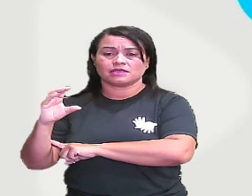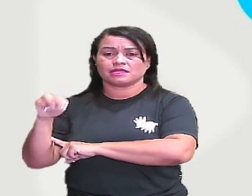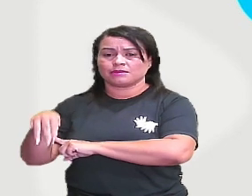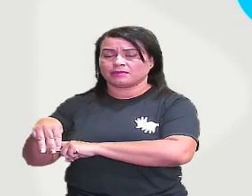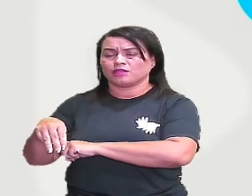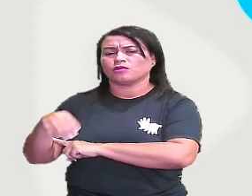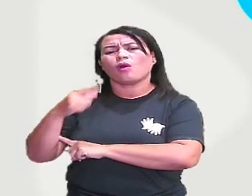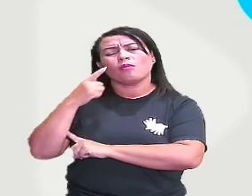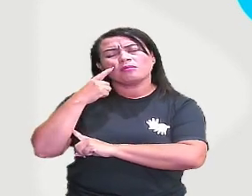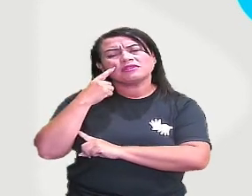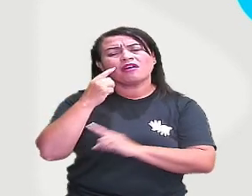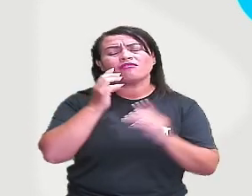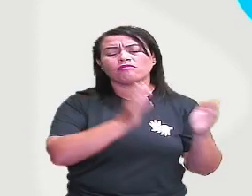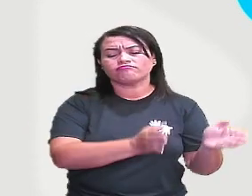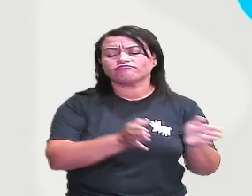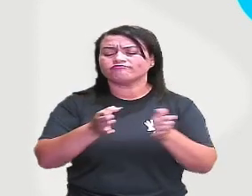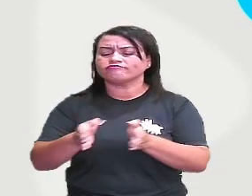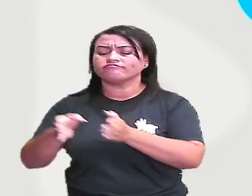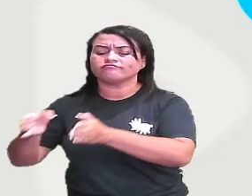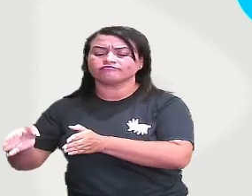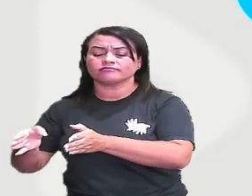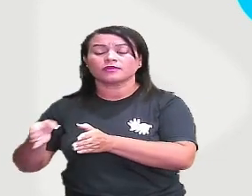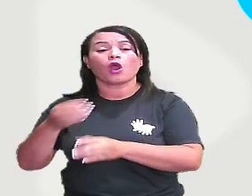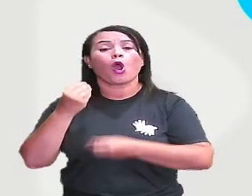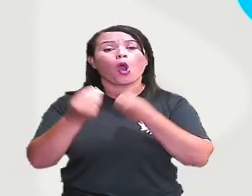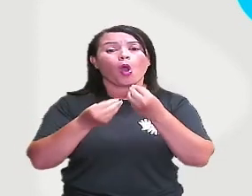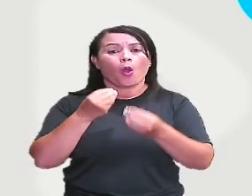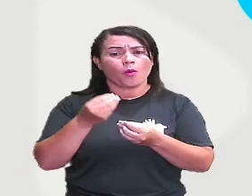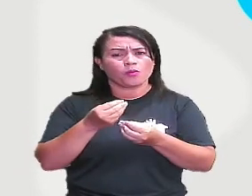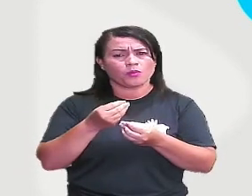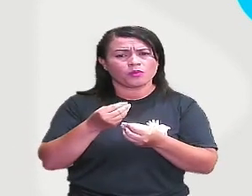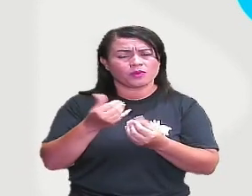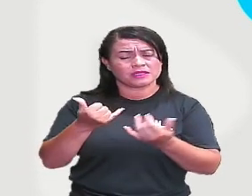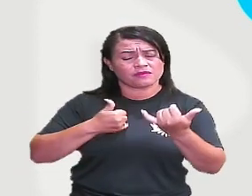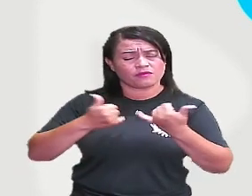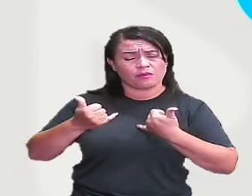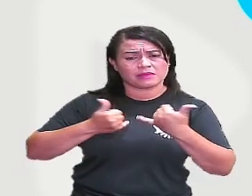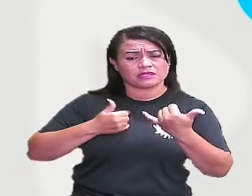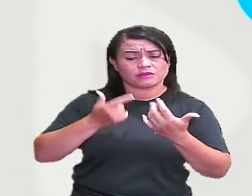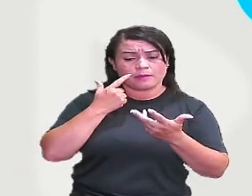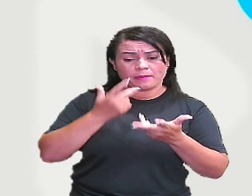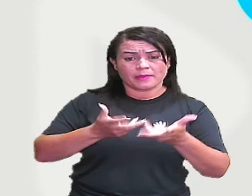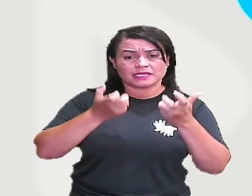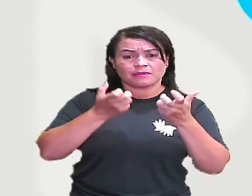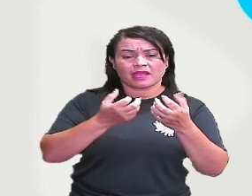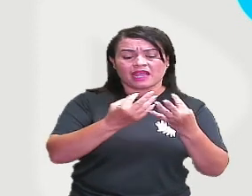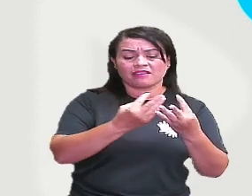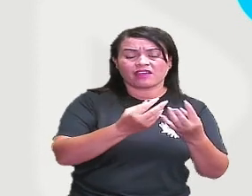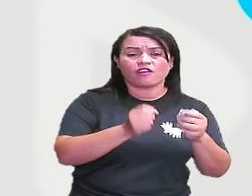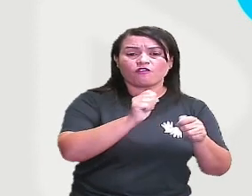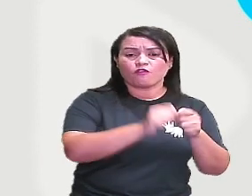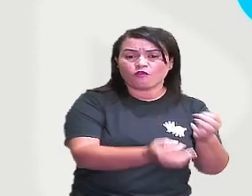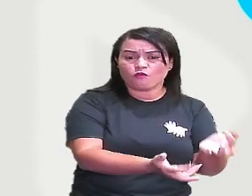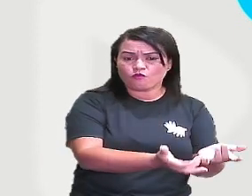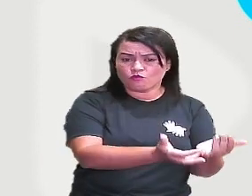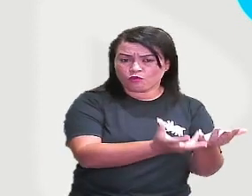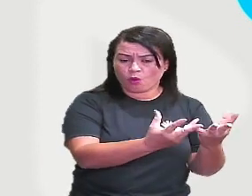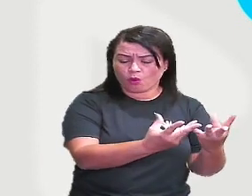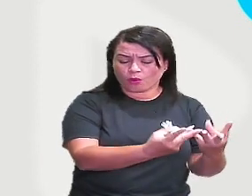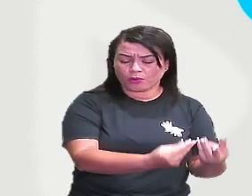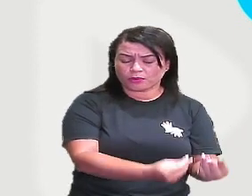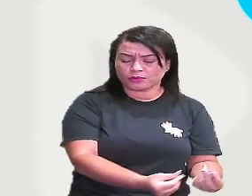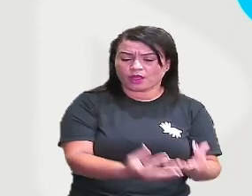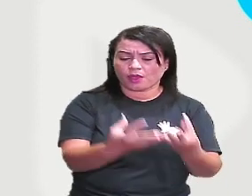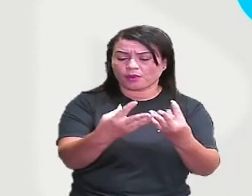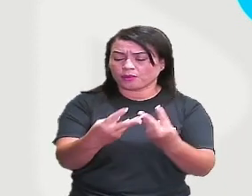que eu vou precisar dessa informação? A gente precisa perceber que ele vai derreter e juntar tudo em uma outra